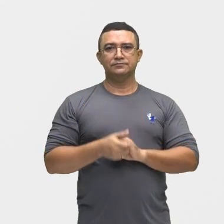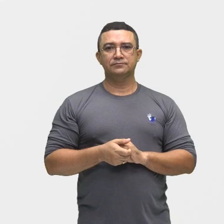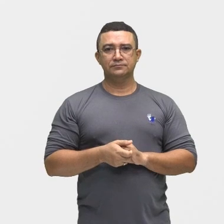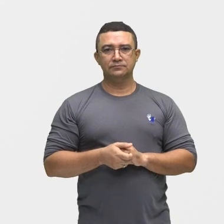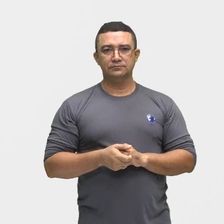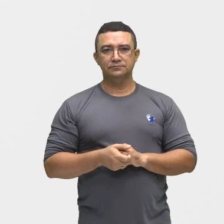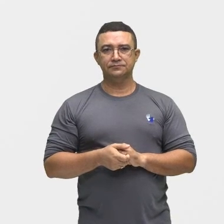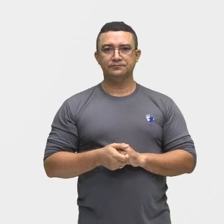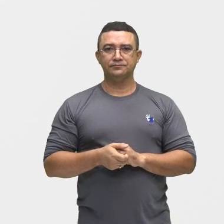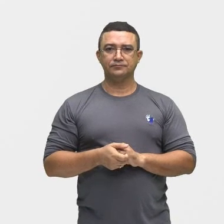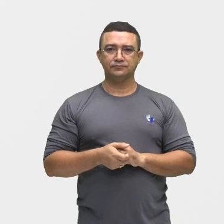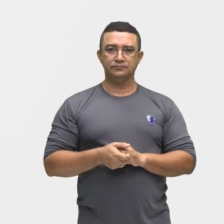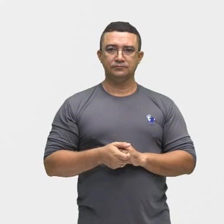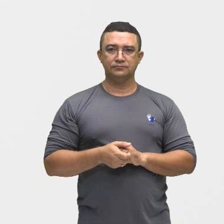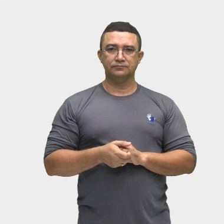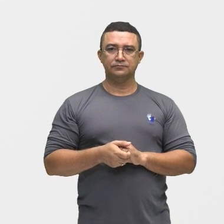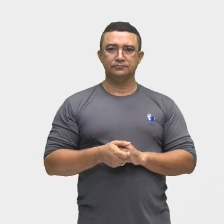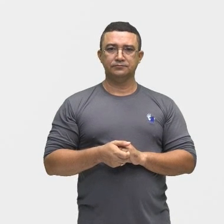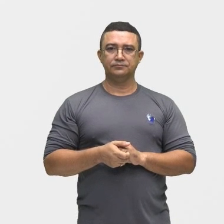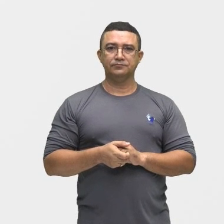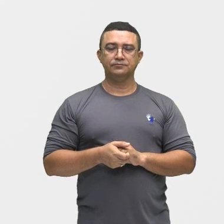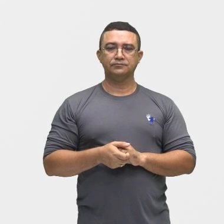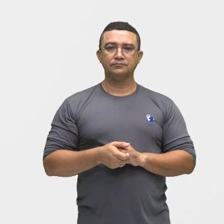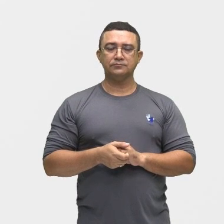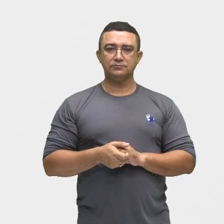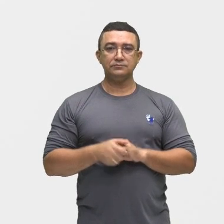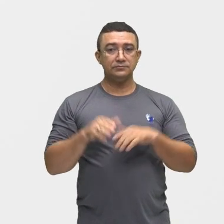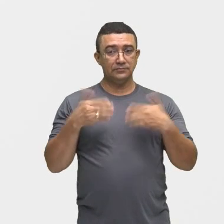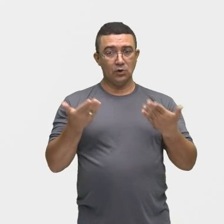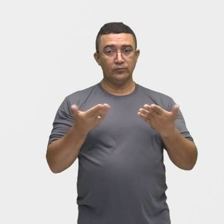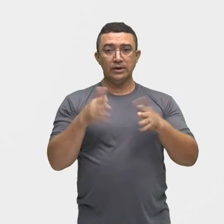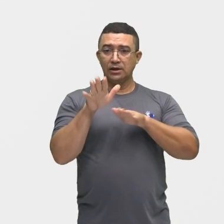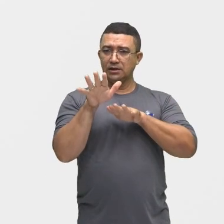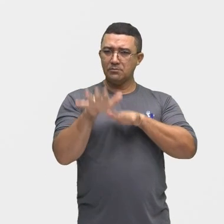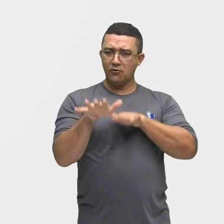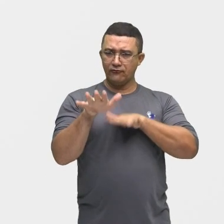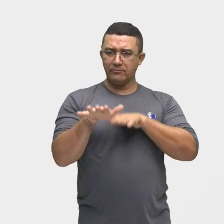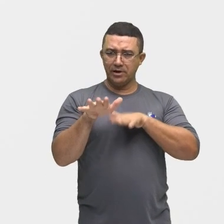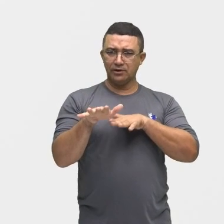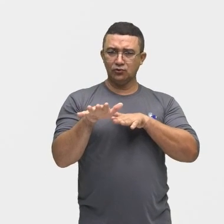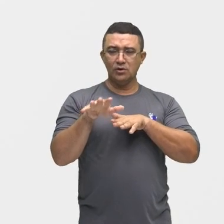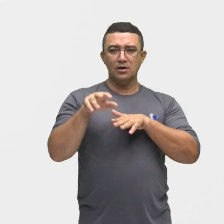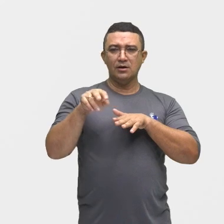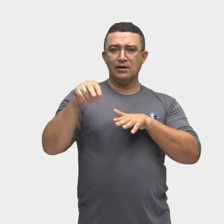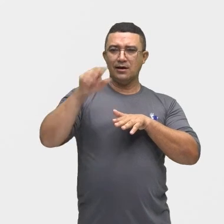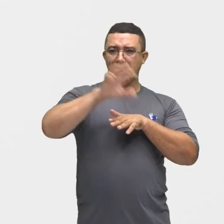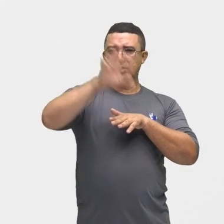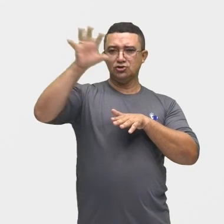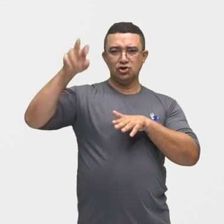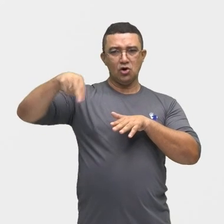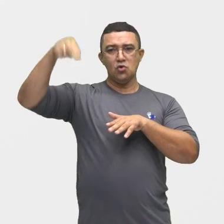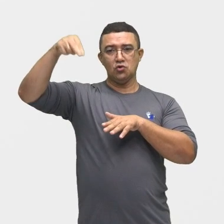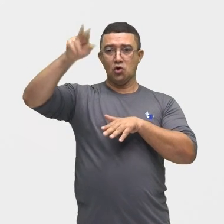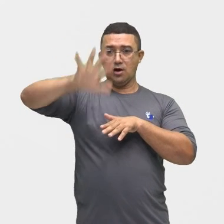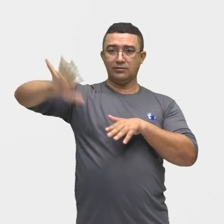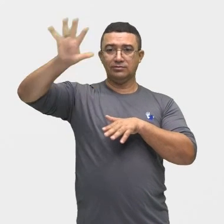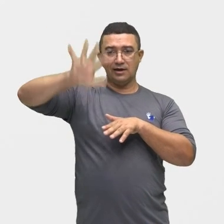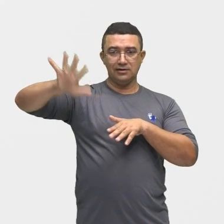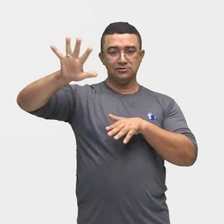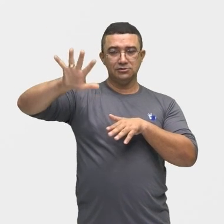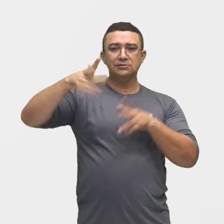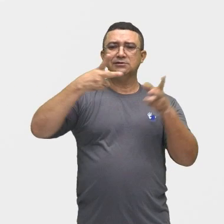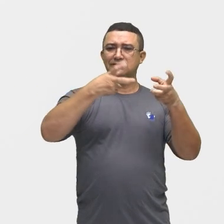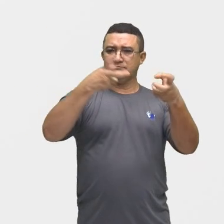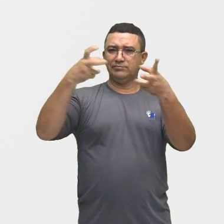no caso aí os fluxos migratórios, né? Então esses movimentos aí na região Nordeste a gente observa